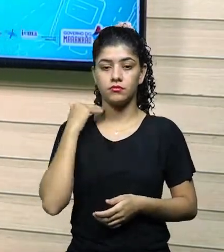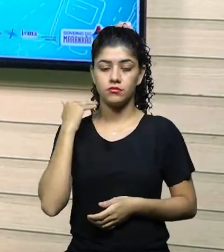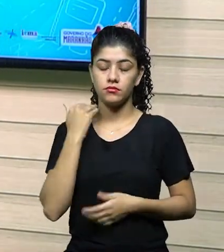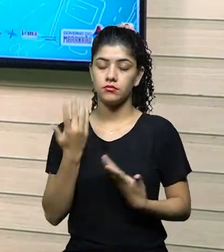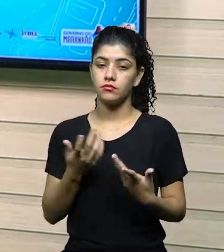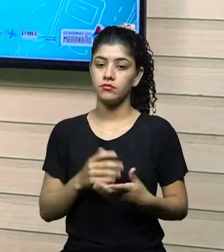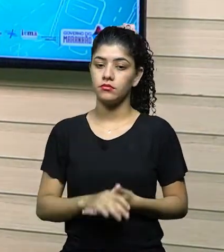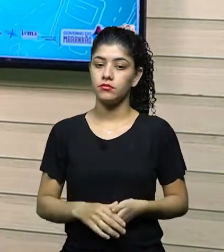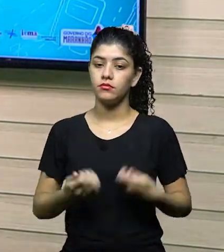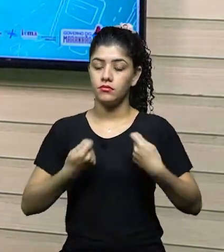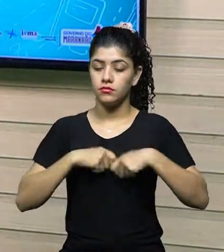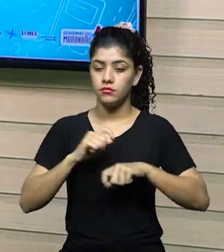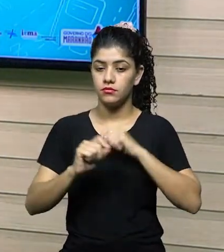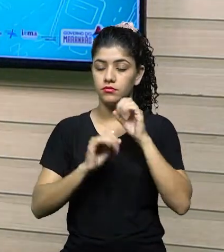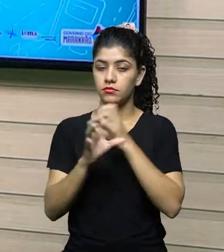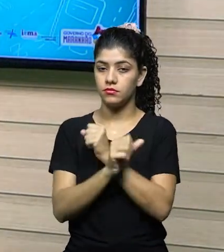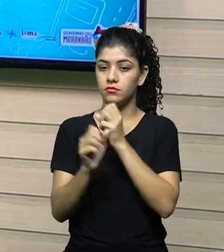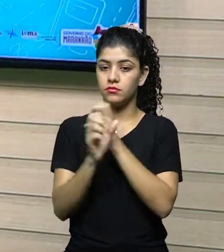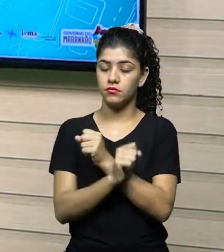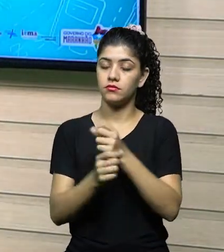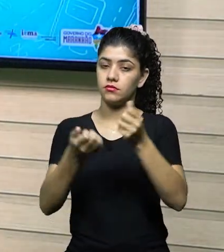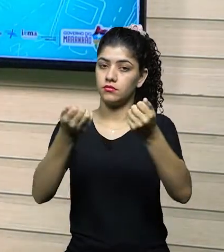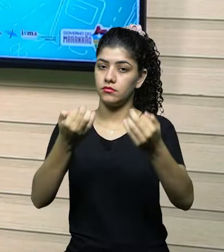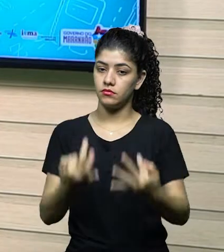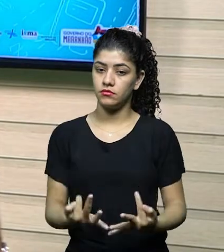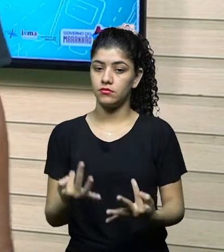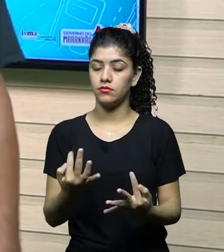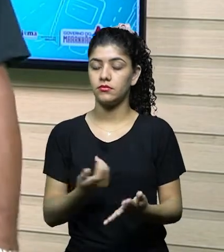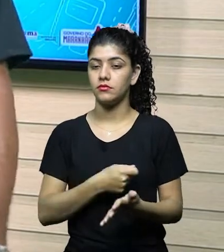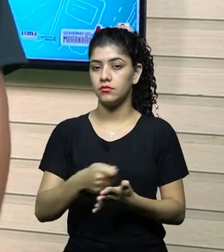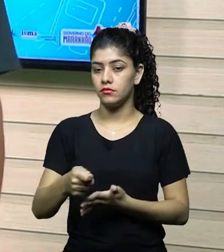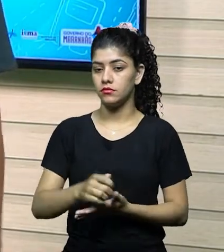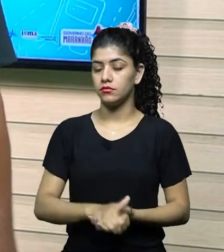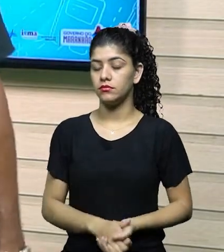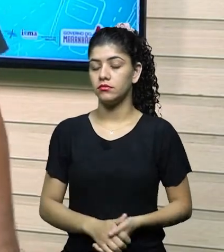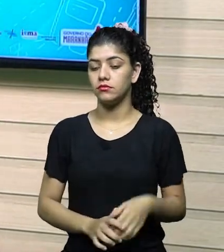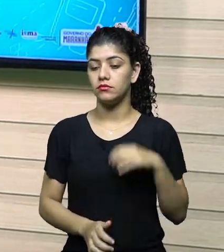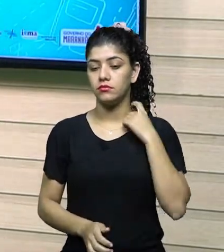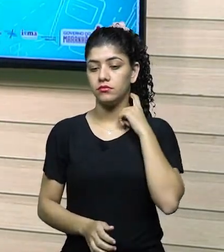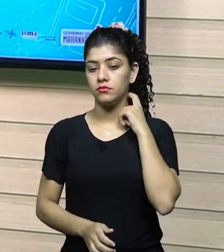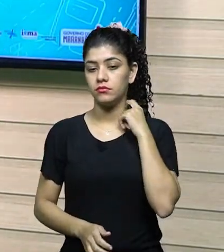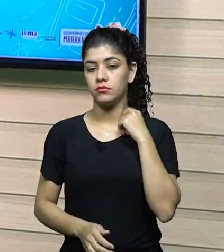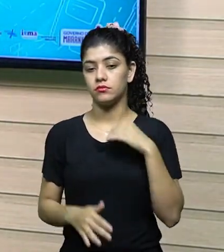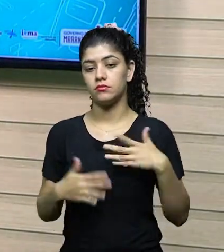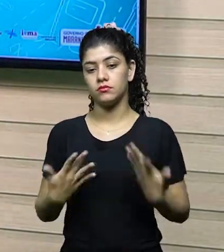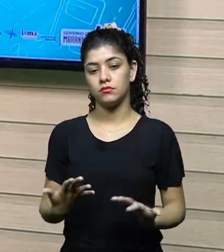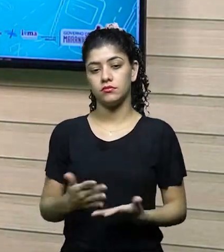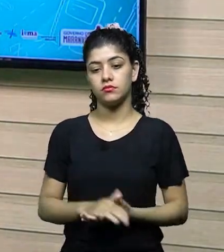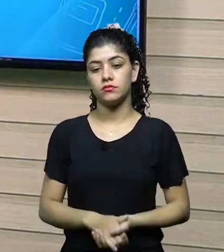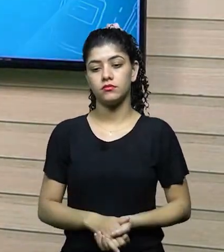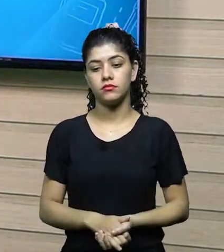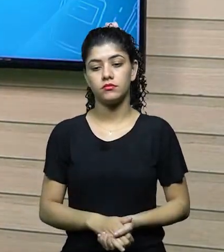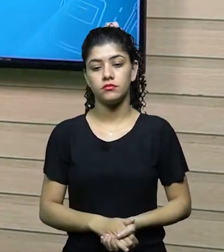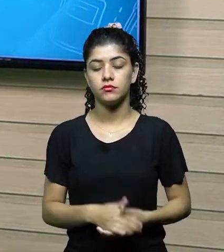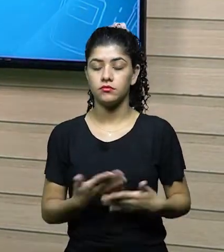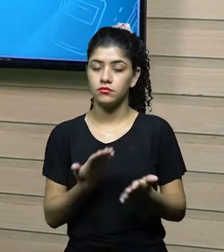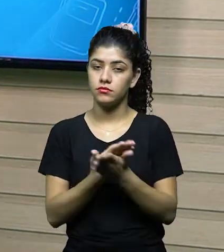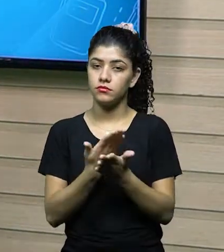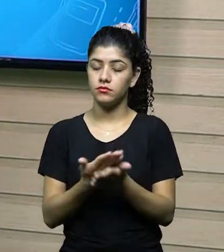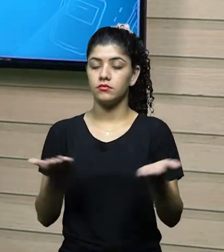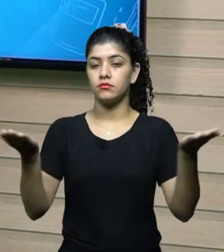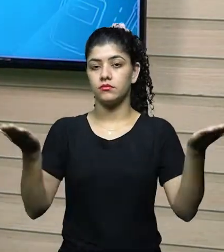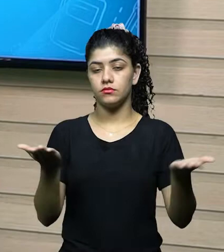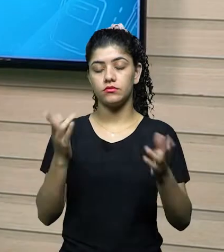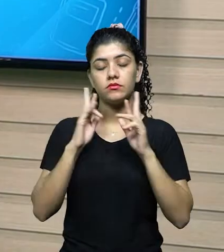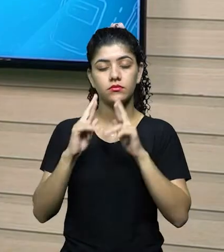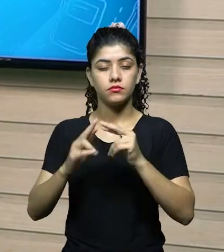consequentemente, você vai ter que, na sua contabilidade, colocar aquilo como uma despesa financeira. Muito bem? Essa foi a